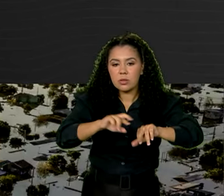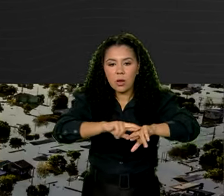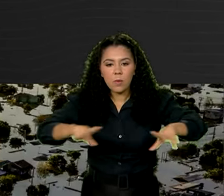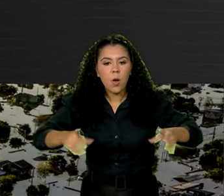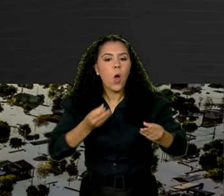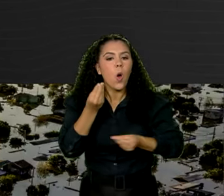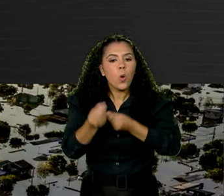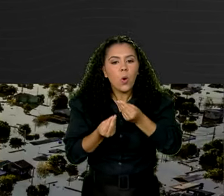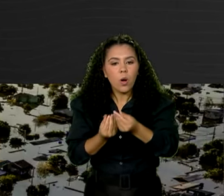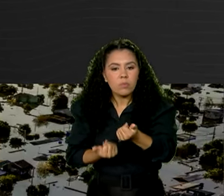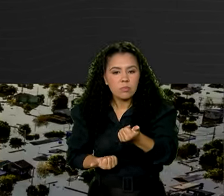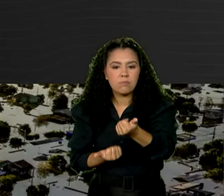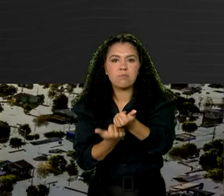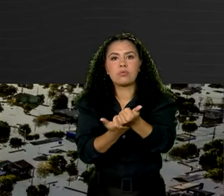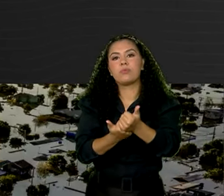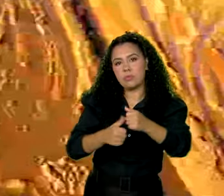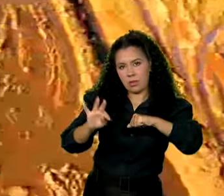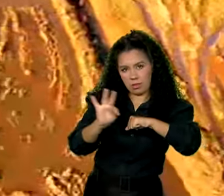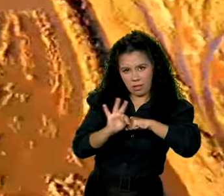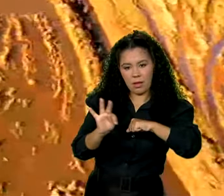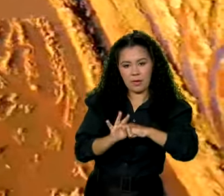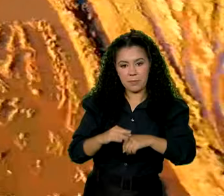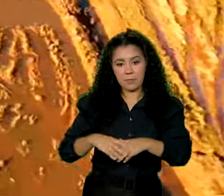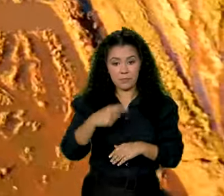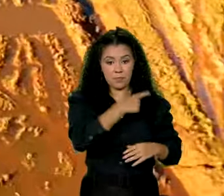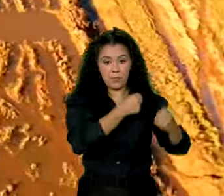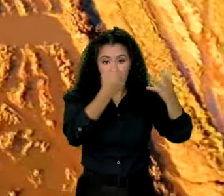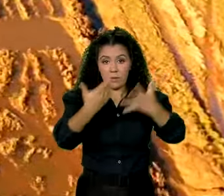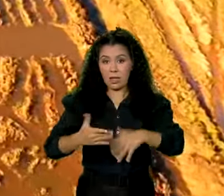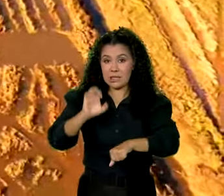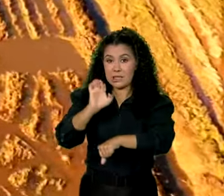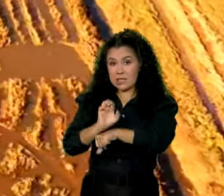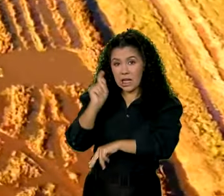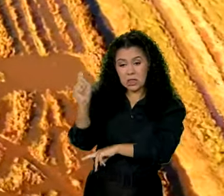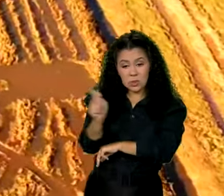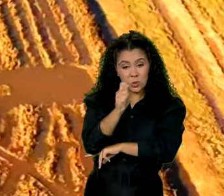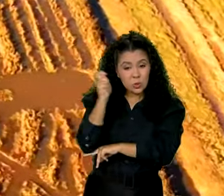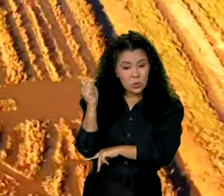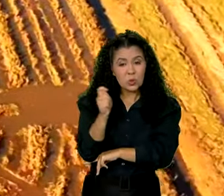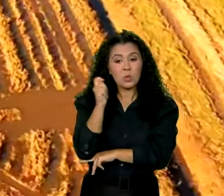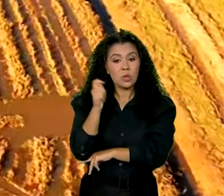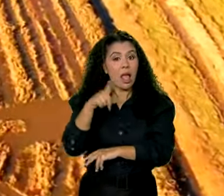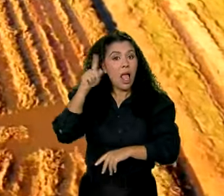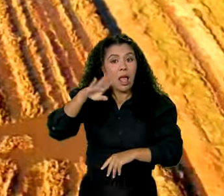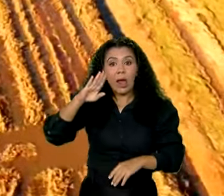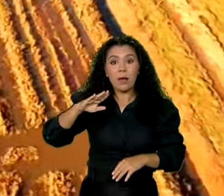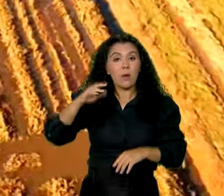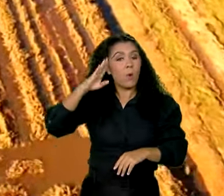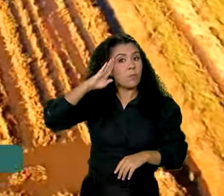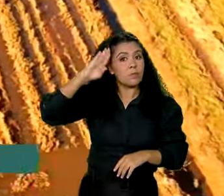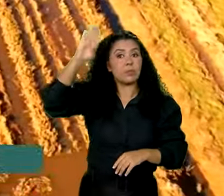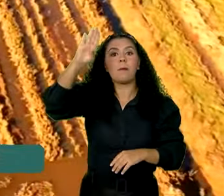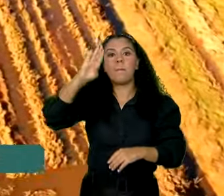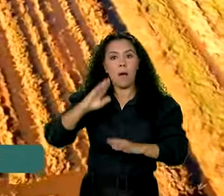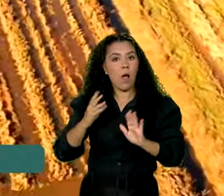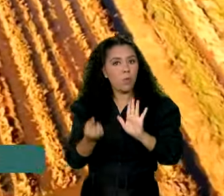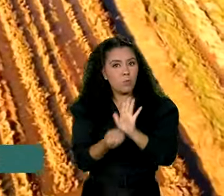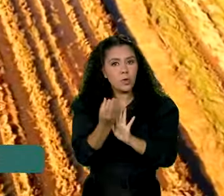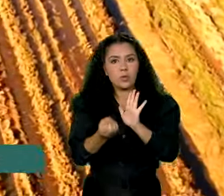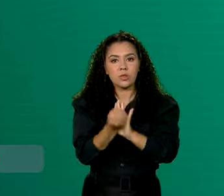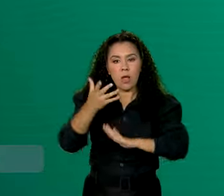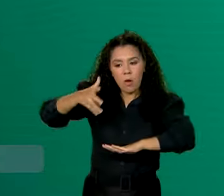de assistência técnica. O Rio Grande do Sul está entre os grandes produtores agropecuários do